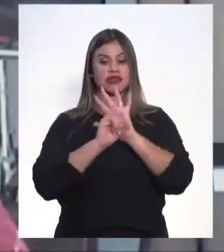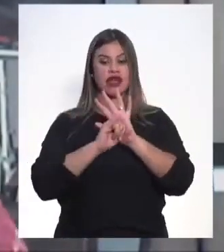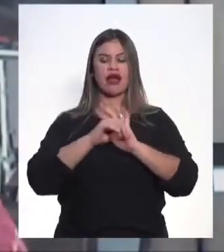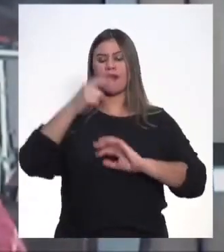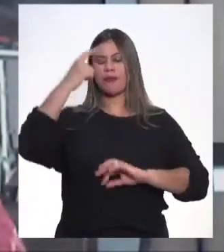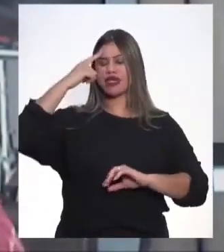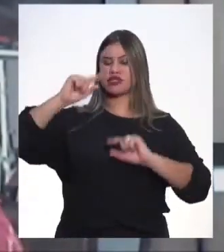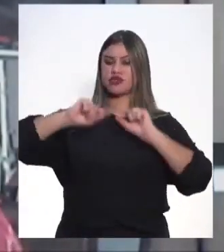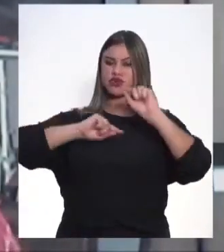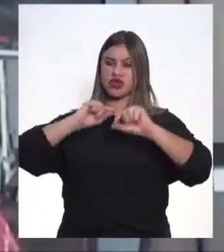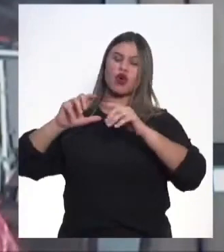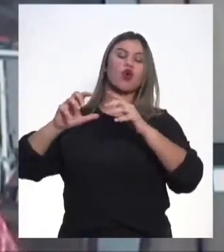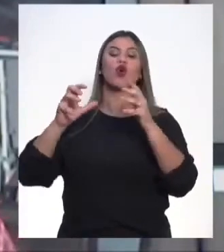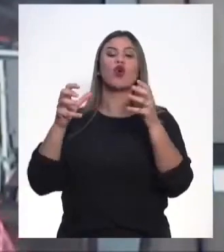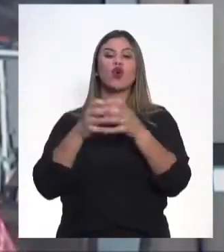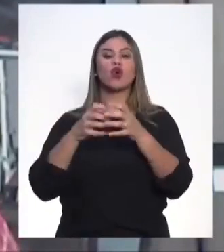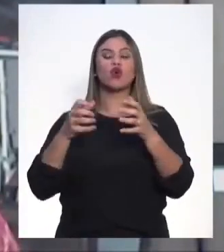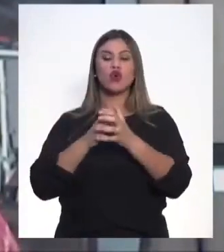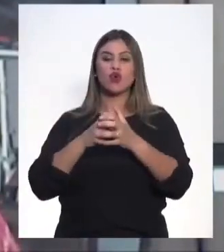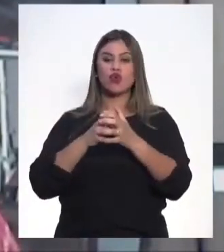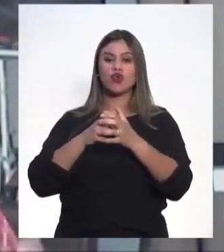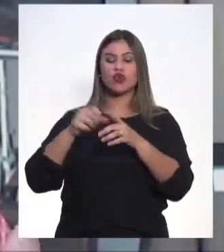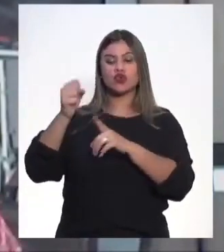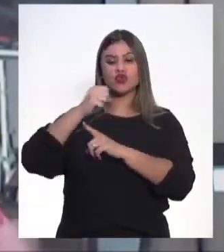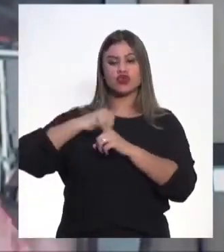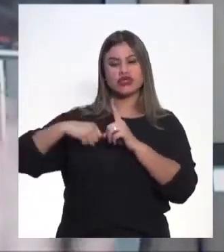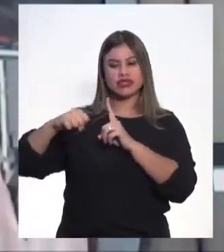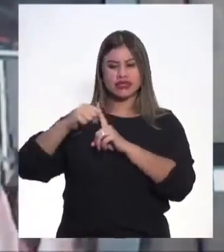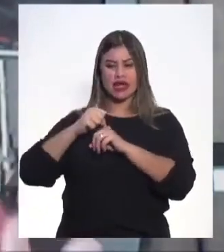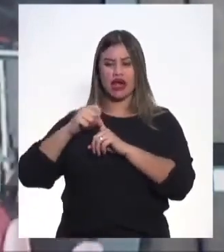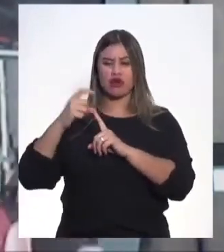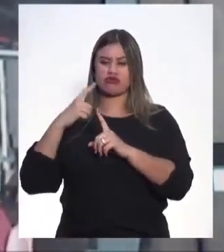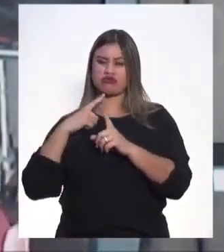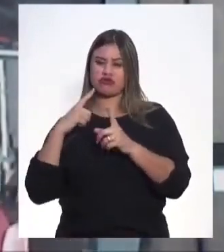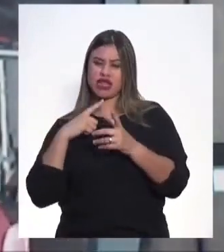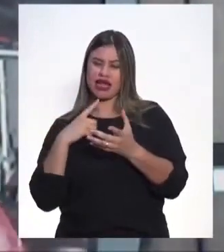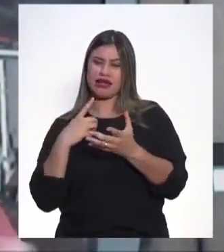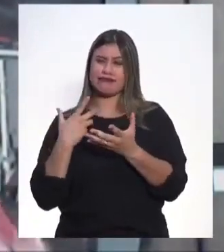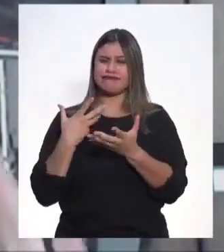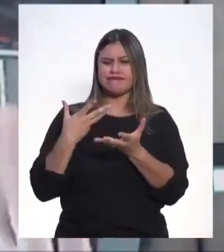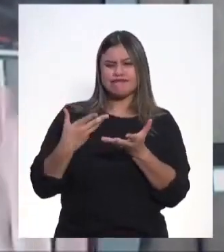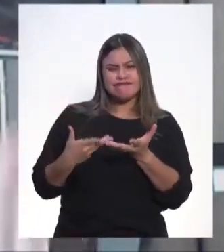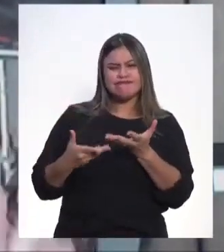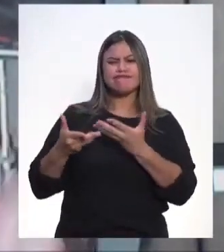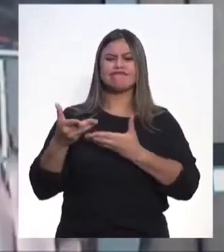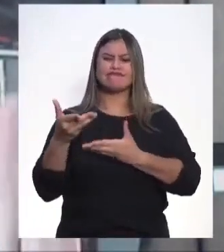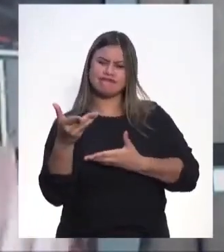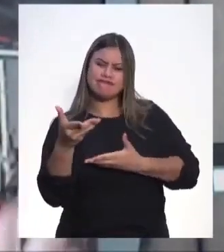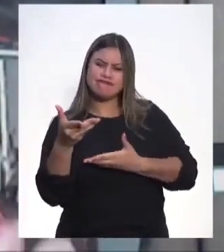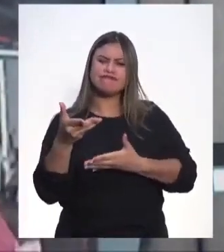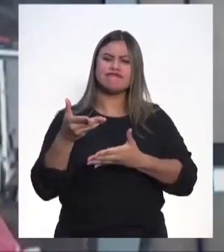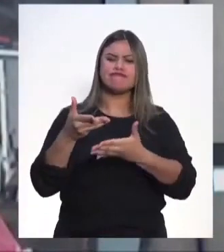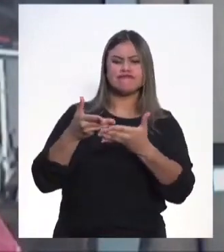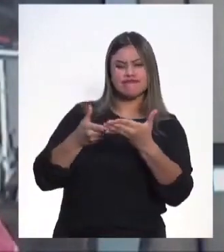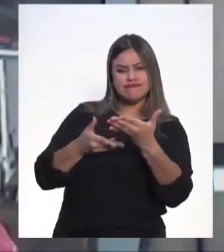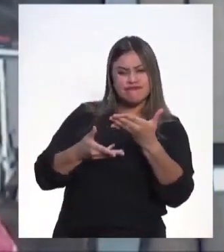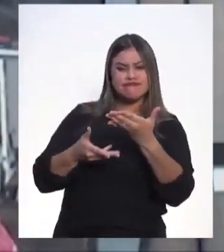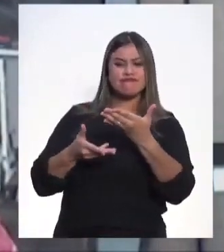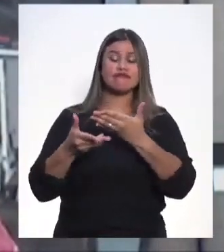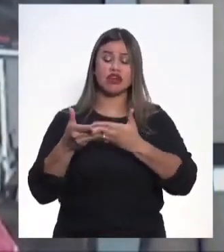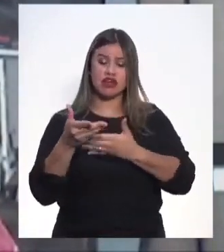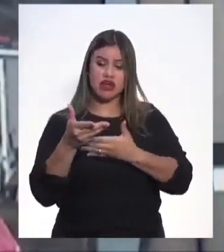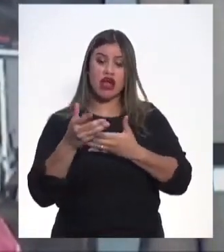grupo social ele vai produzindo um tipo de interseção que vai ser fundamental para a composição da